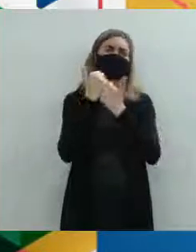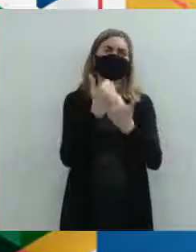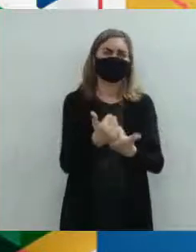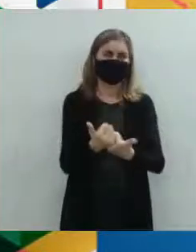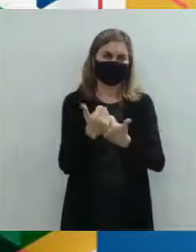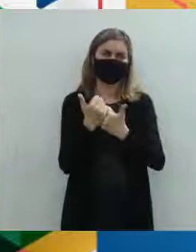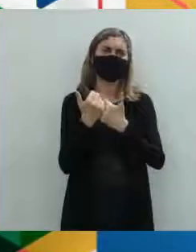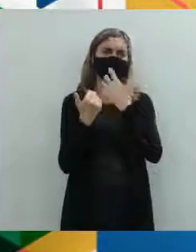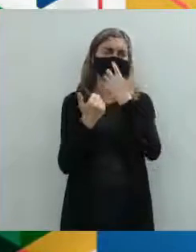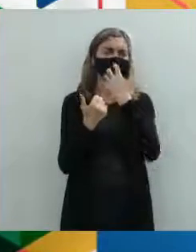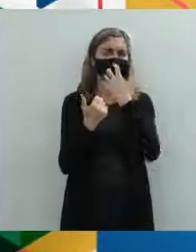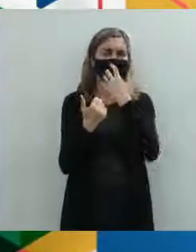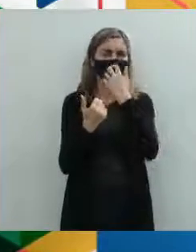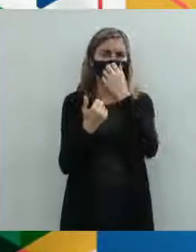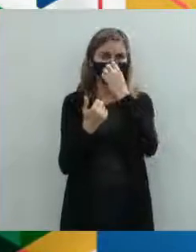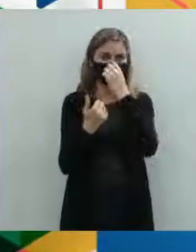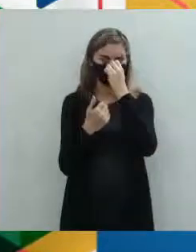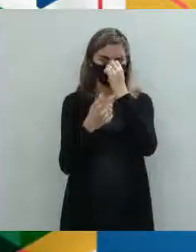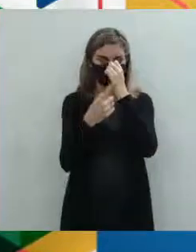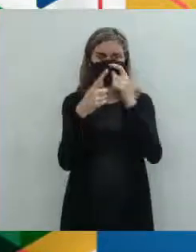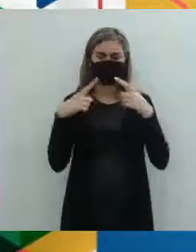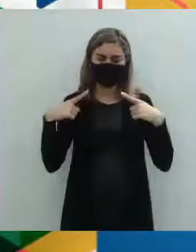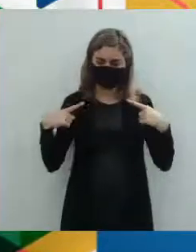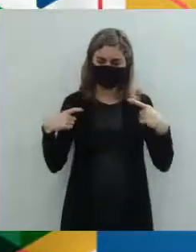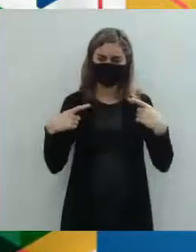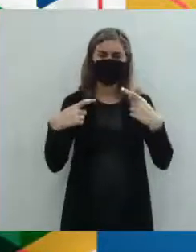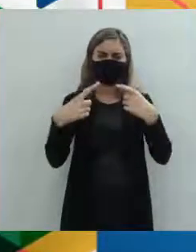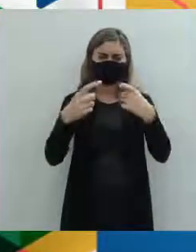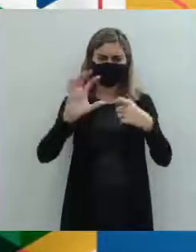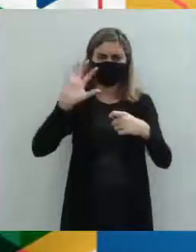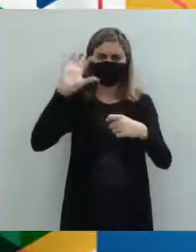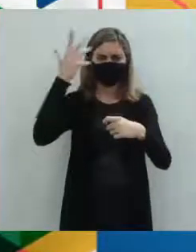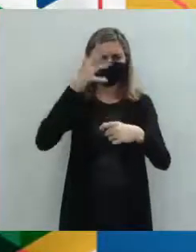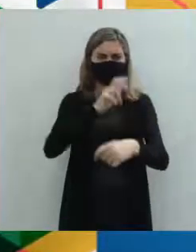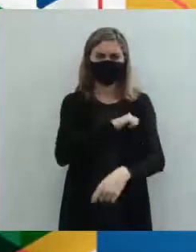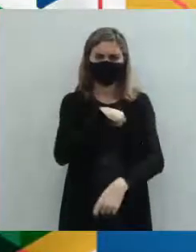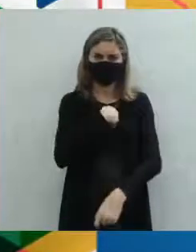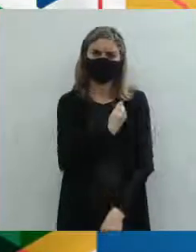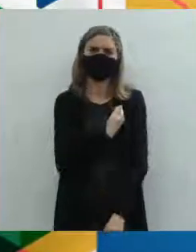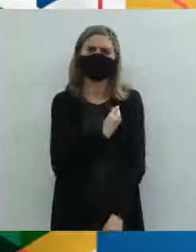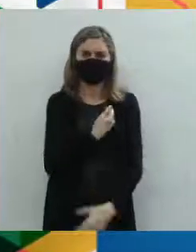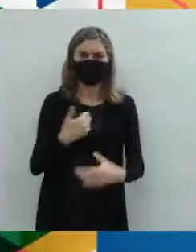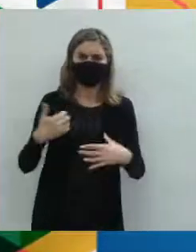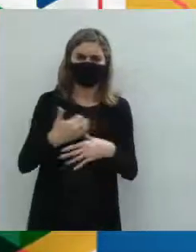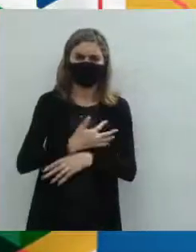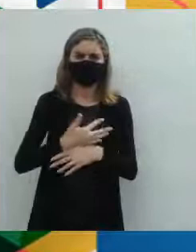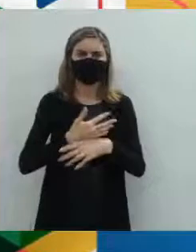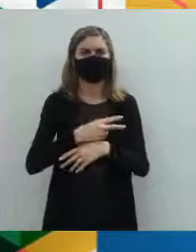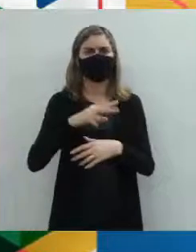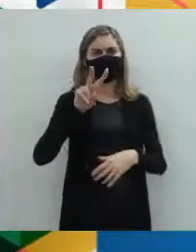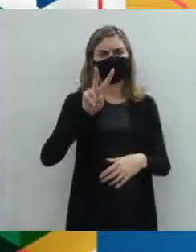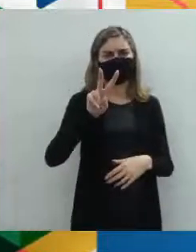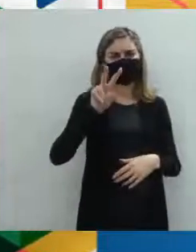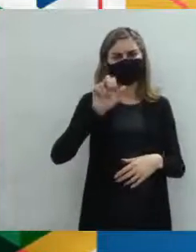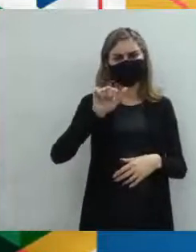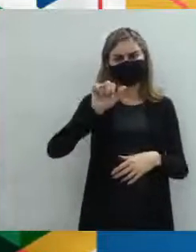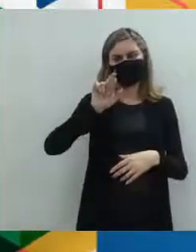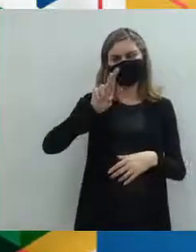representação de uma guerra que aconteceu na Espanha, na cidade de Guernica. Então,